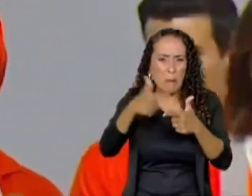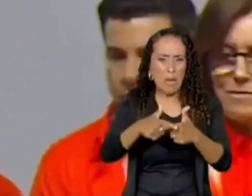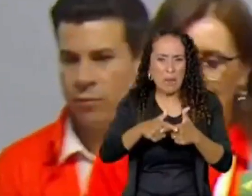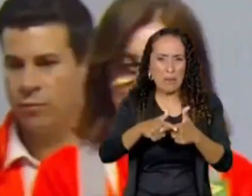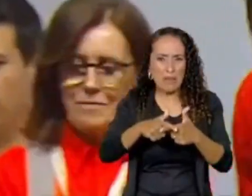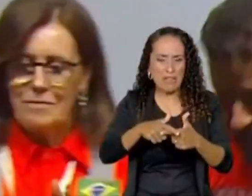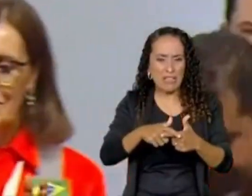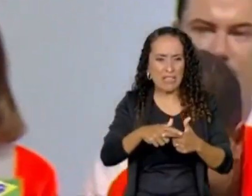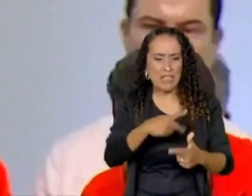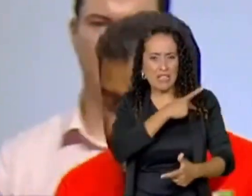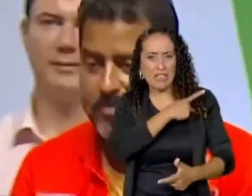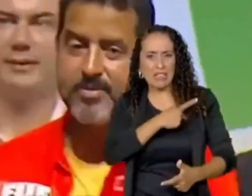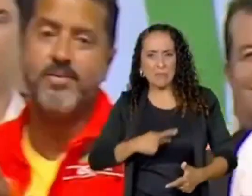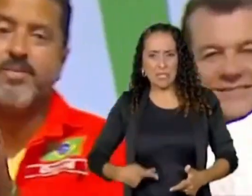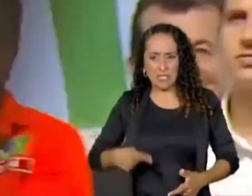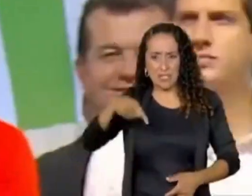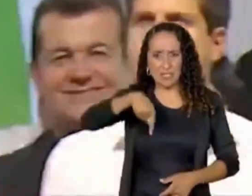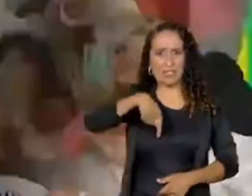República.